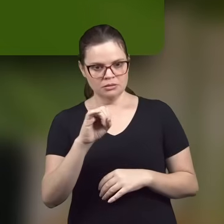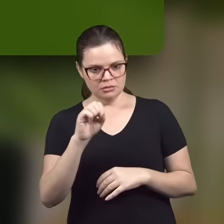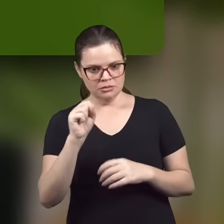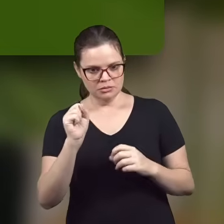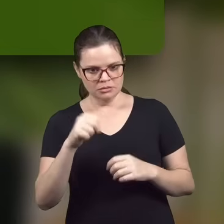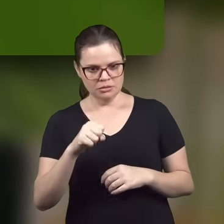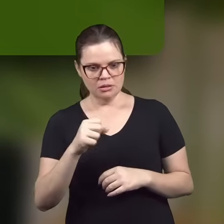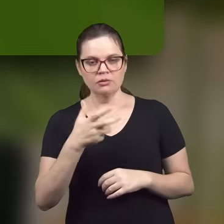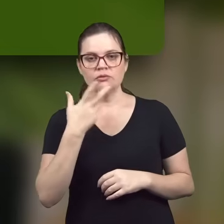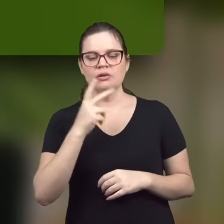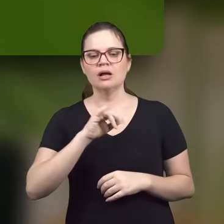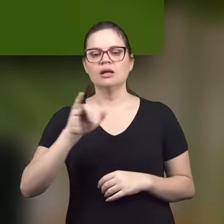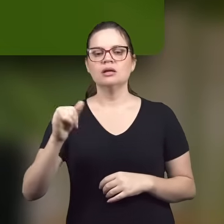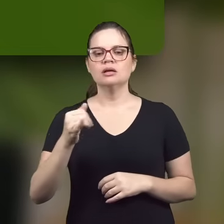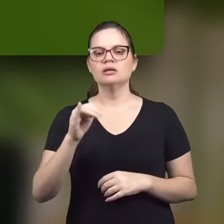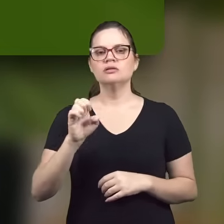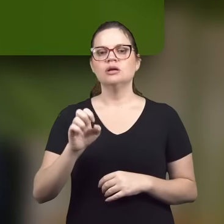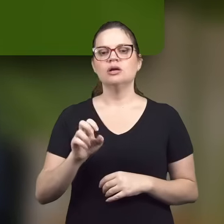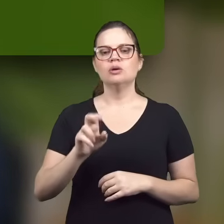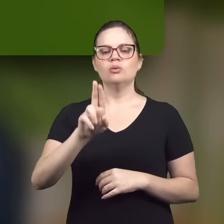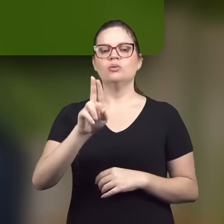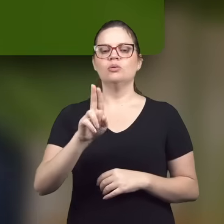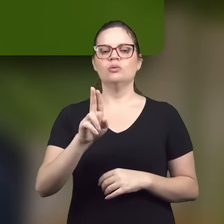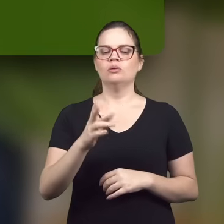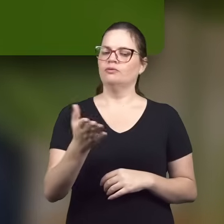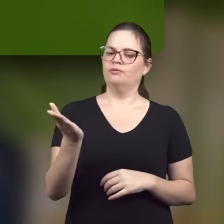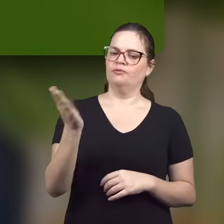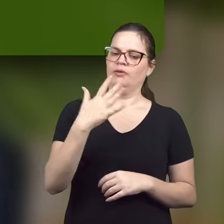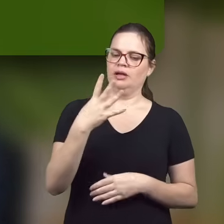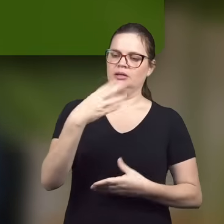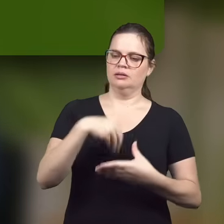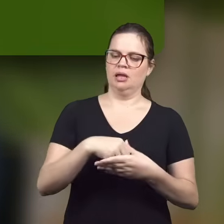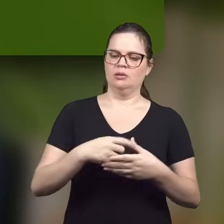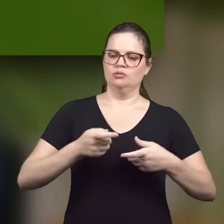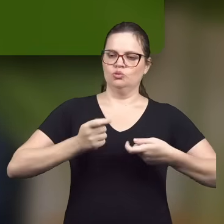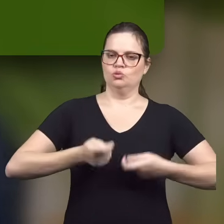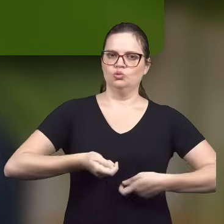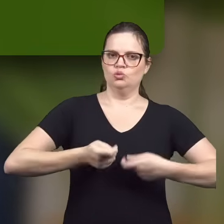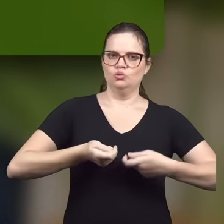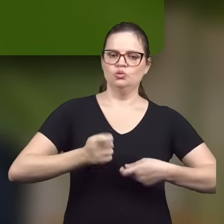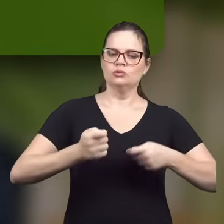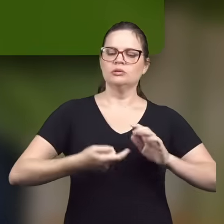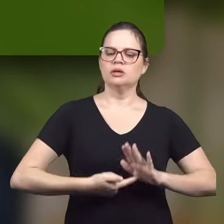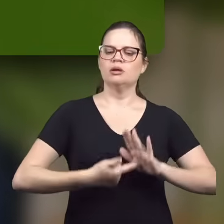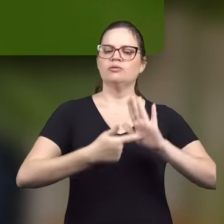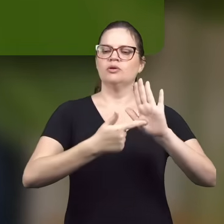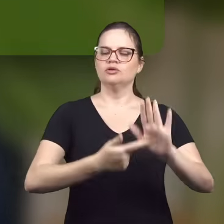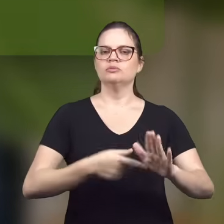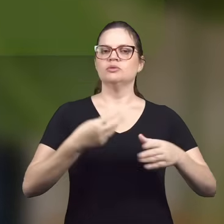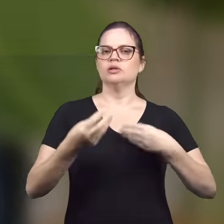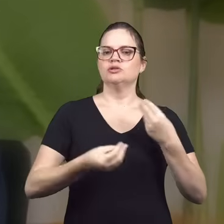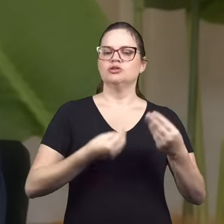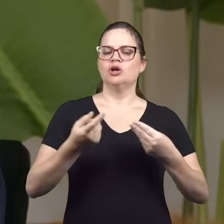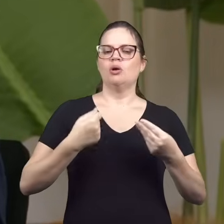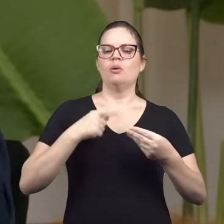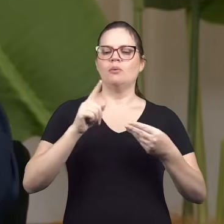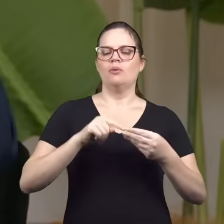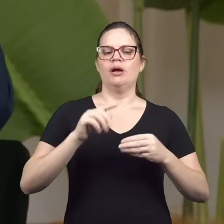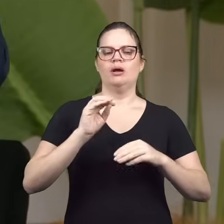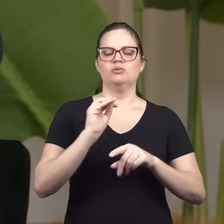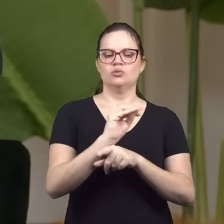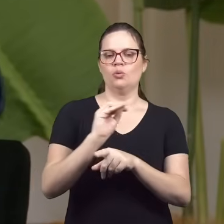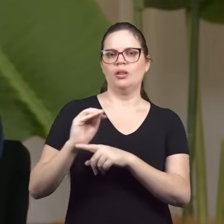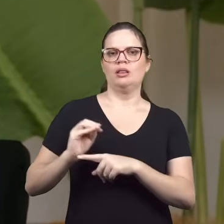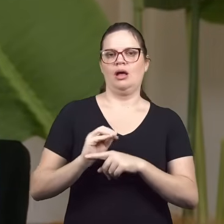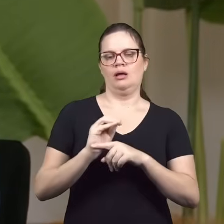diz Jeú, sobe no nosso carro e eu lhe mostrarei o zelo da casa do Senhor.